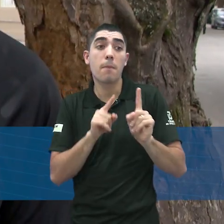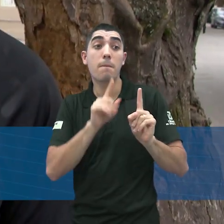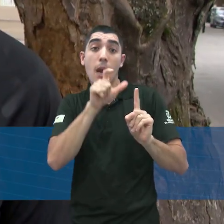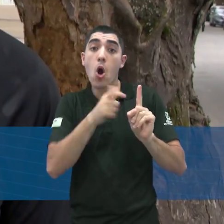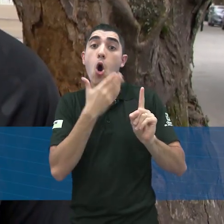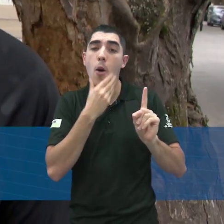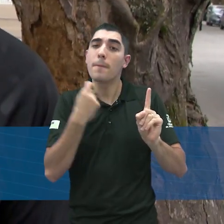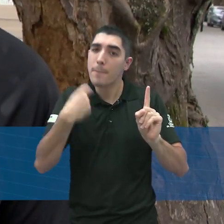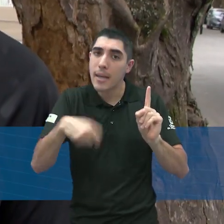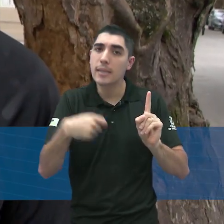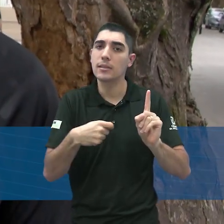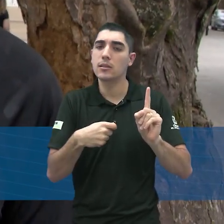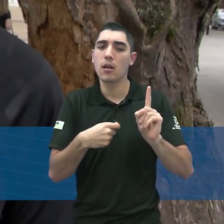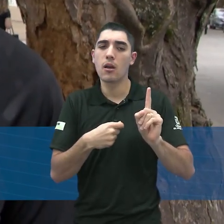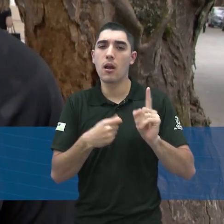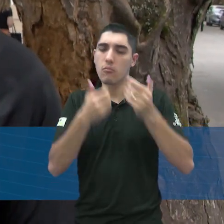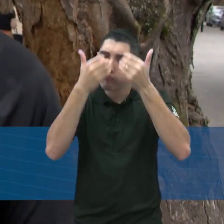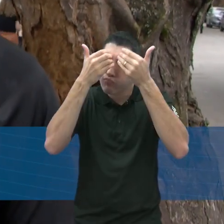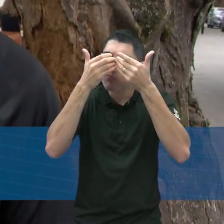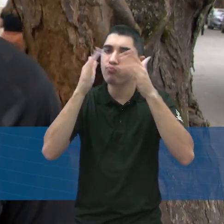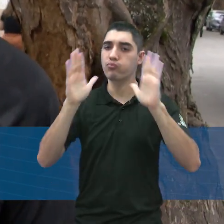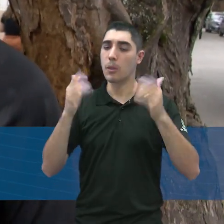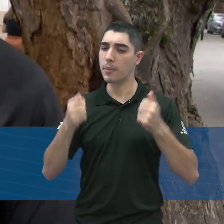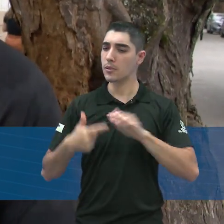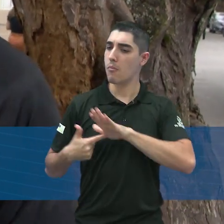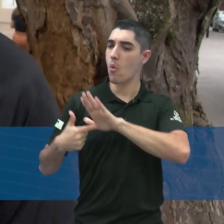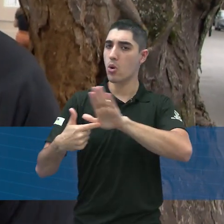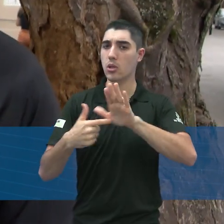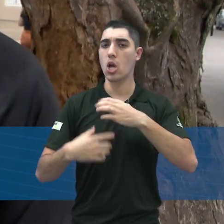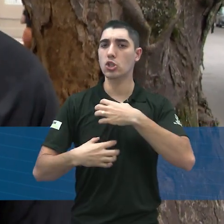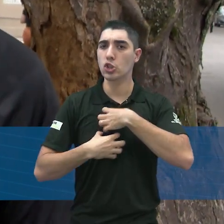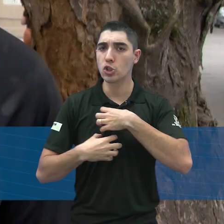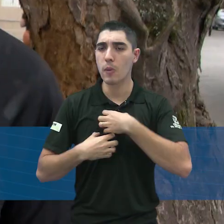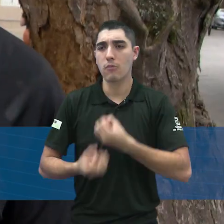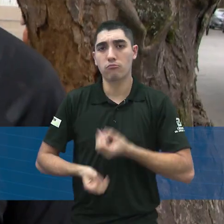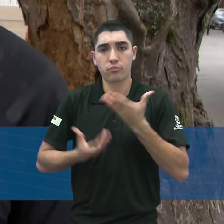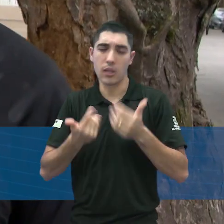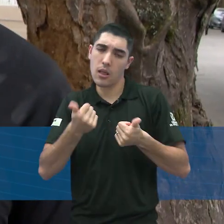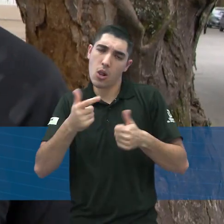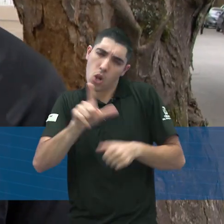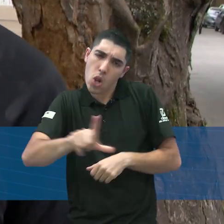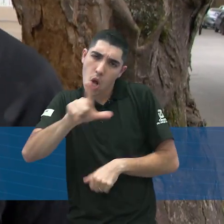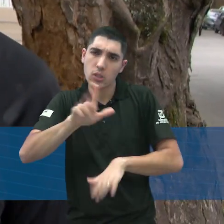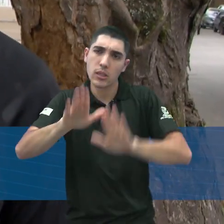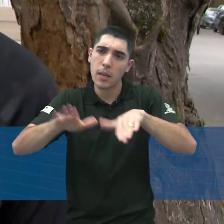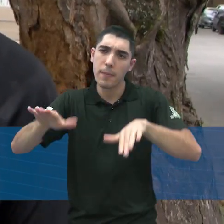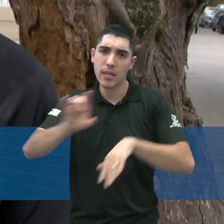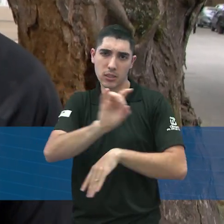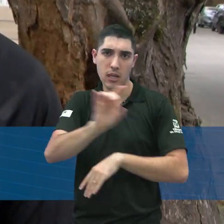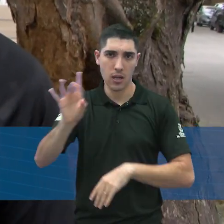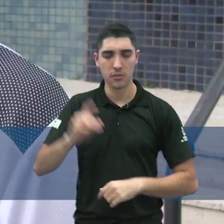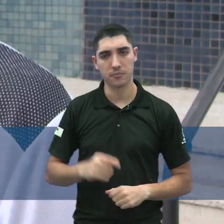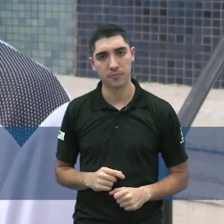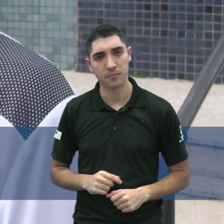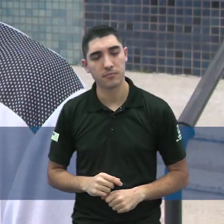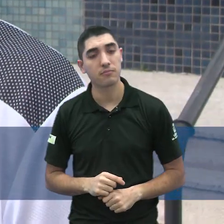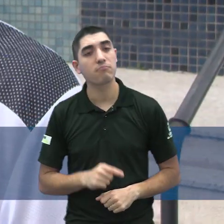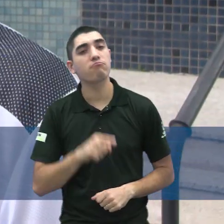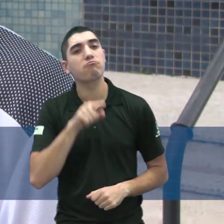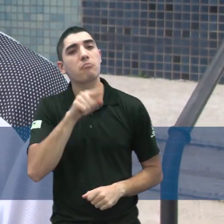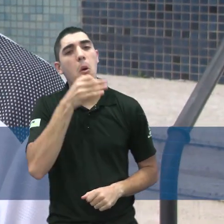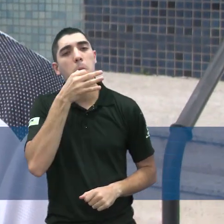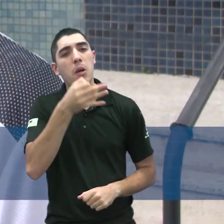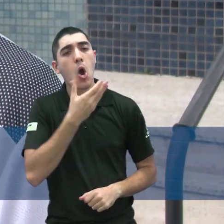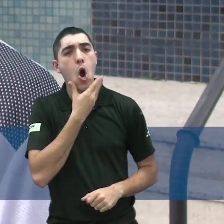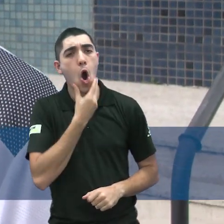mais aberto, né? Se mostrar mais, a depender do caso também, óbvio, né? Na análise do caso concreto ali. Homens